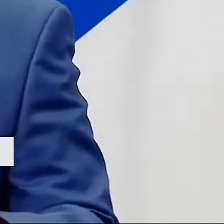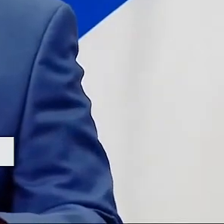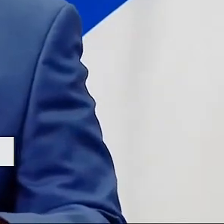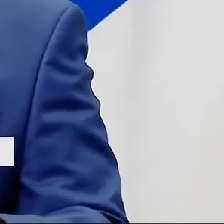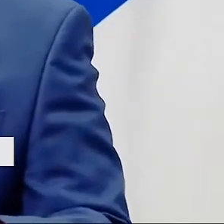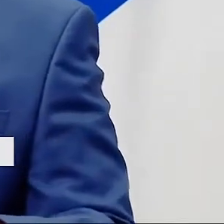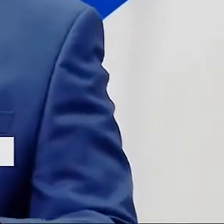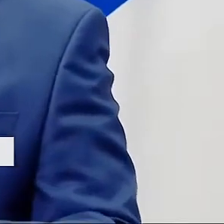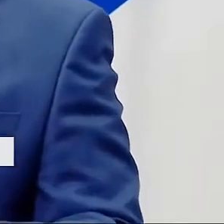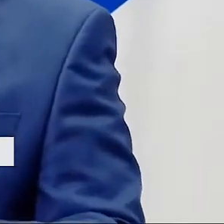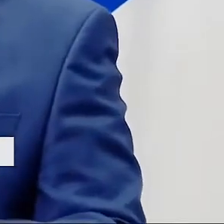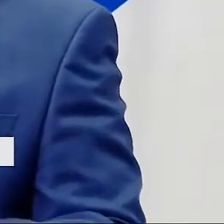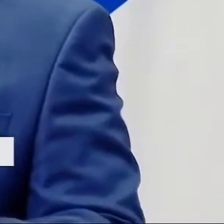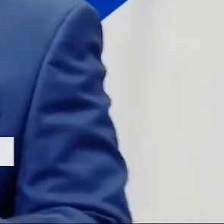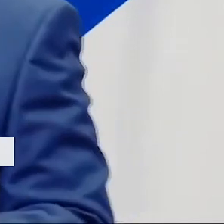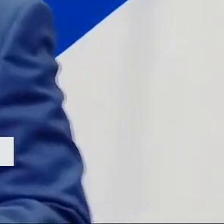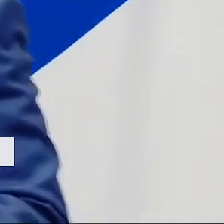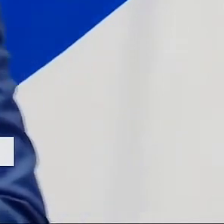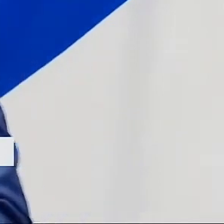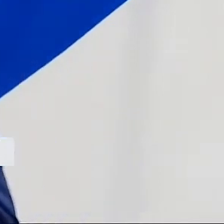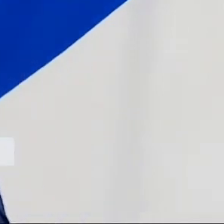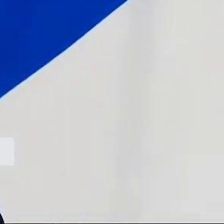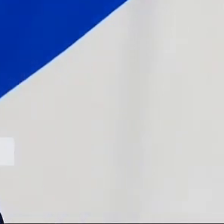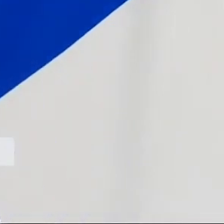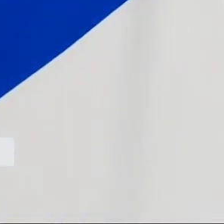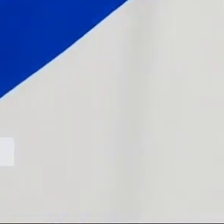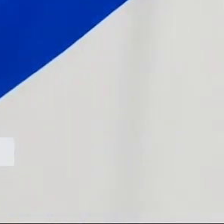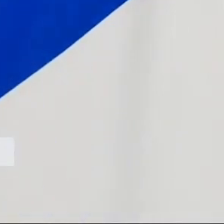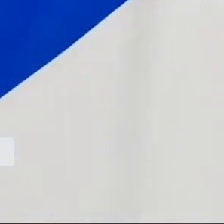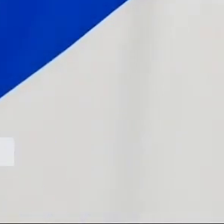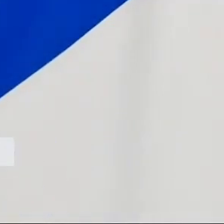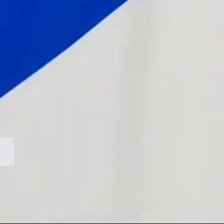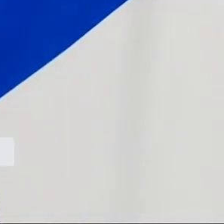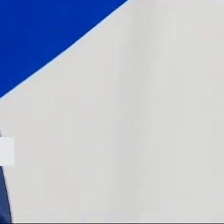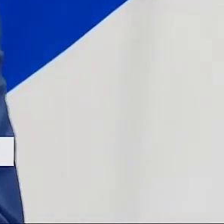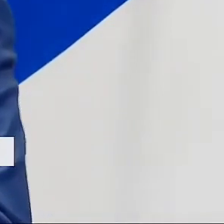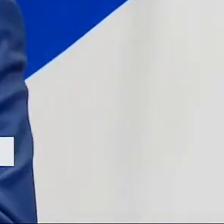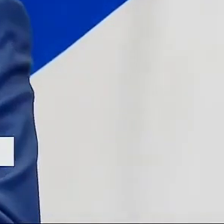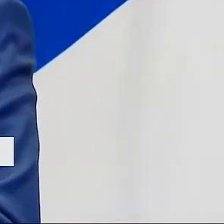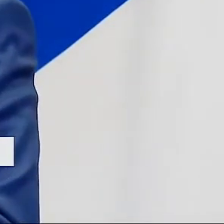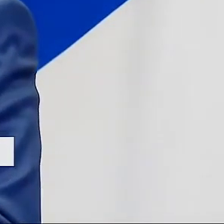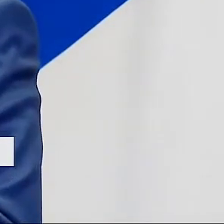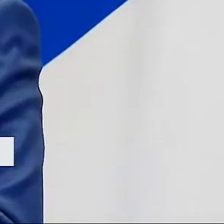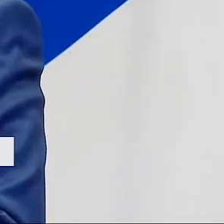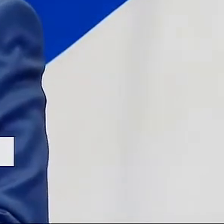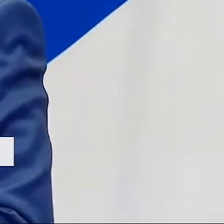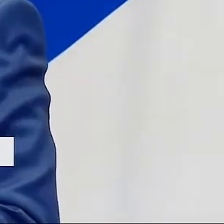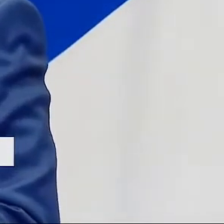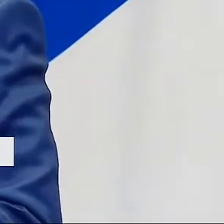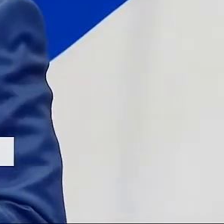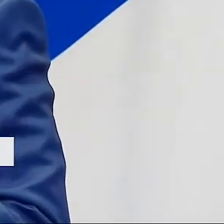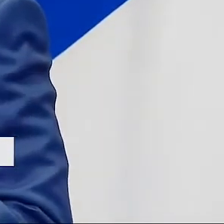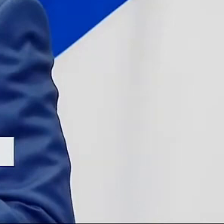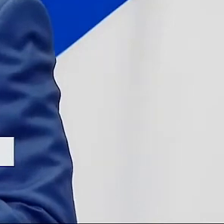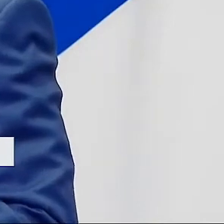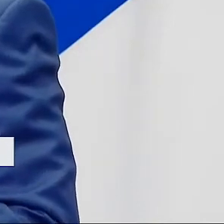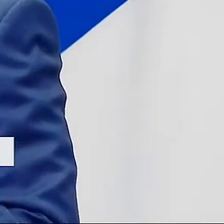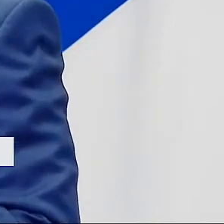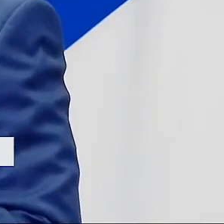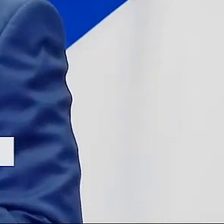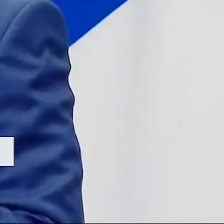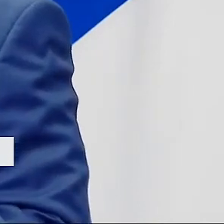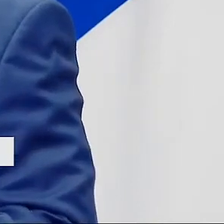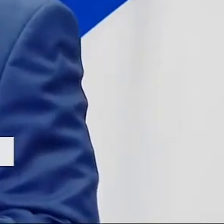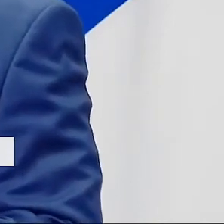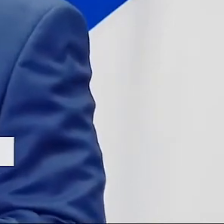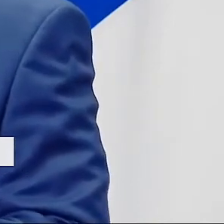Pode falar com o presidente. Agora estou te ouvindo bem. Água do senhor. Bem. O volume está bem. Bom dia. Tem